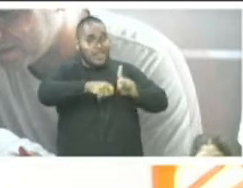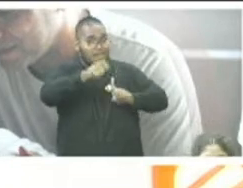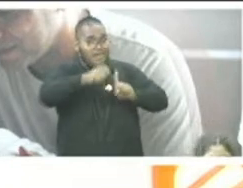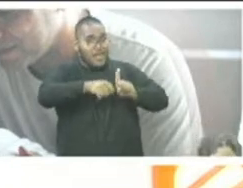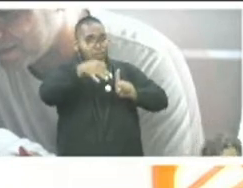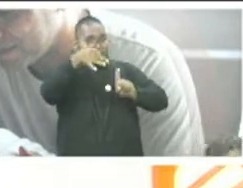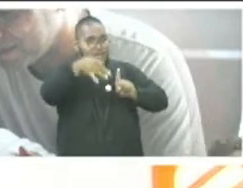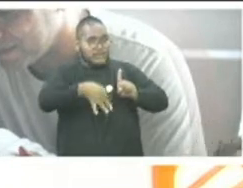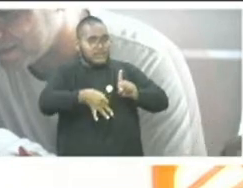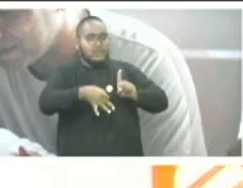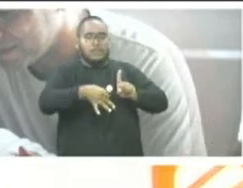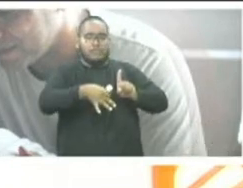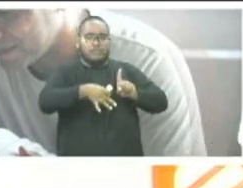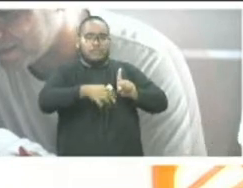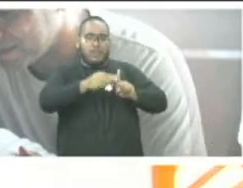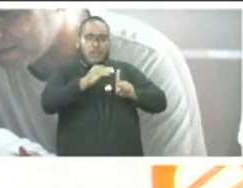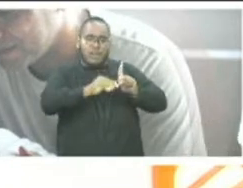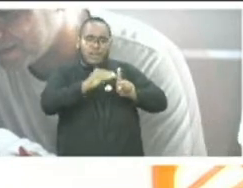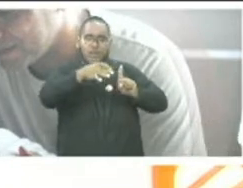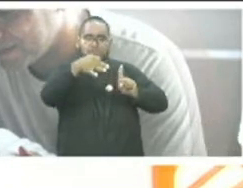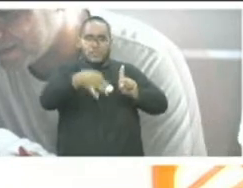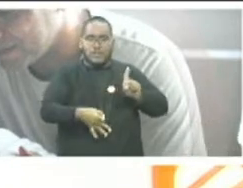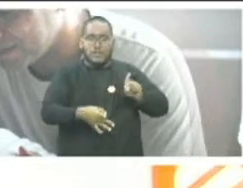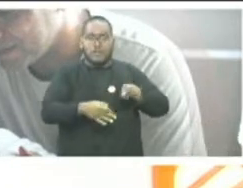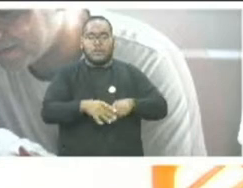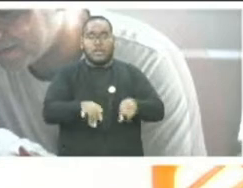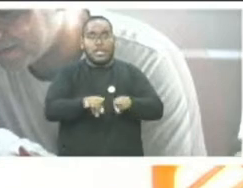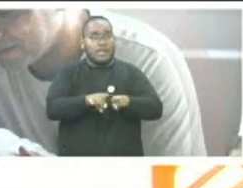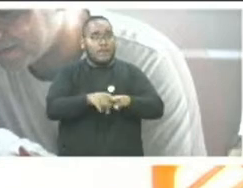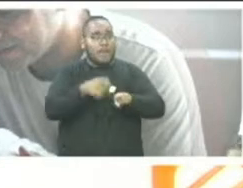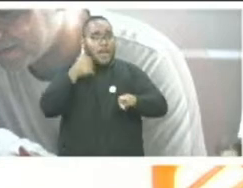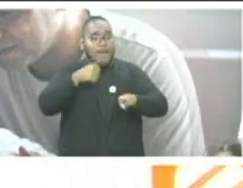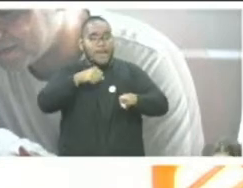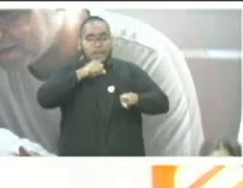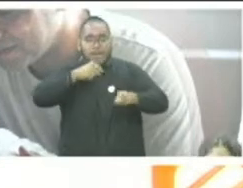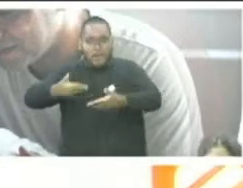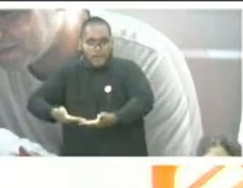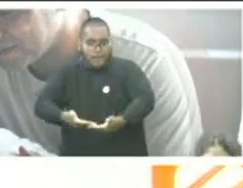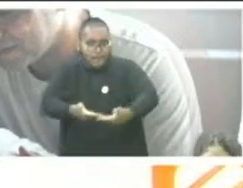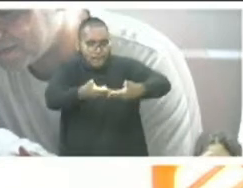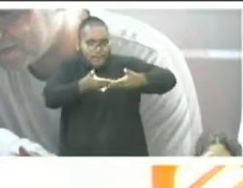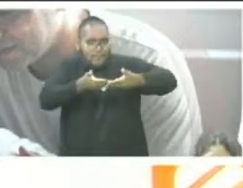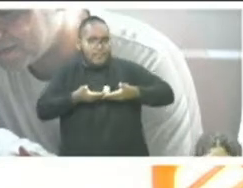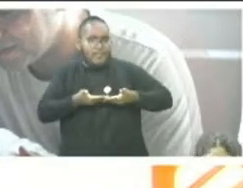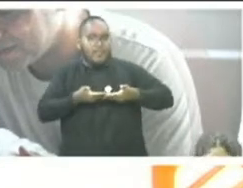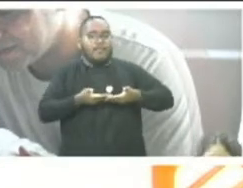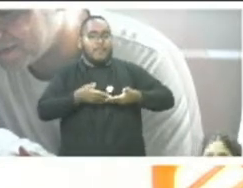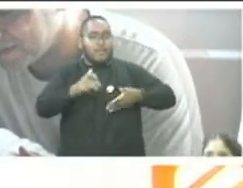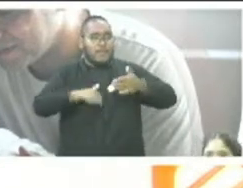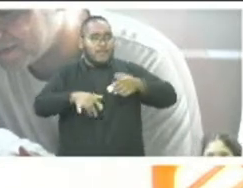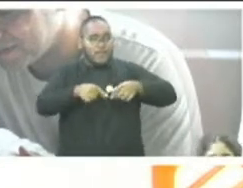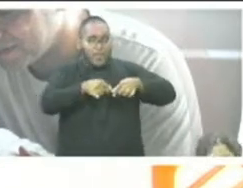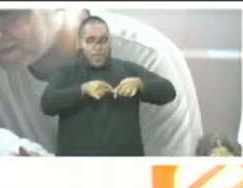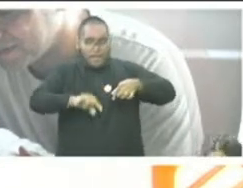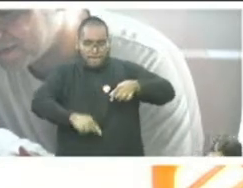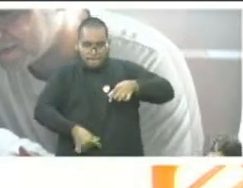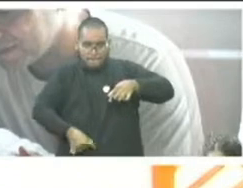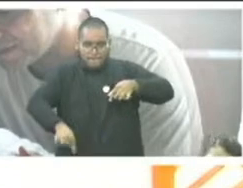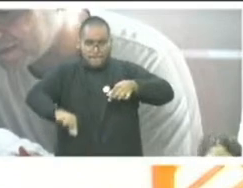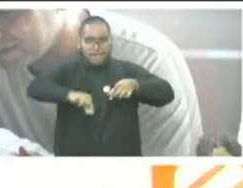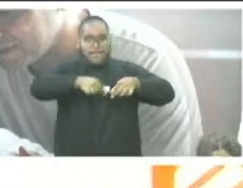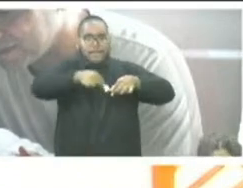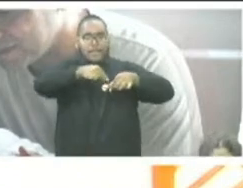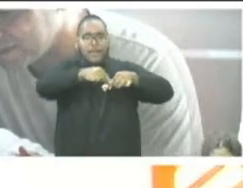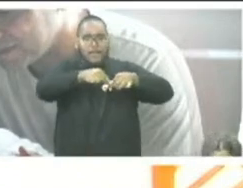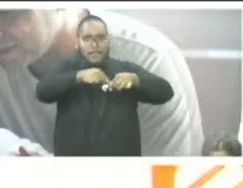vai posicionar esse bebê no tórax da mãe, e aí, dependendo do comprimento do cordão, pode ser que fique no abdômen, funciona do mesmo